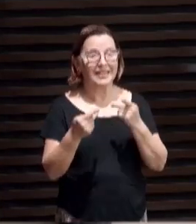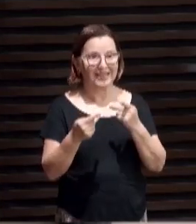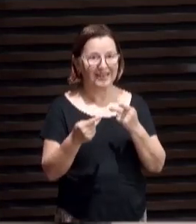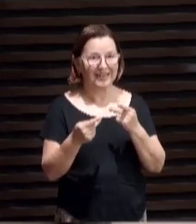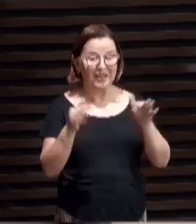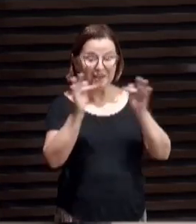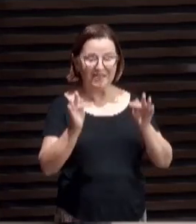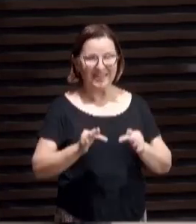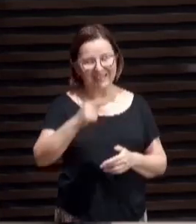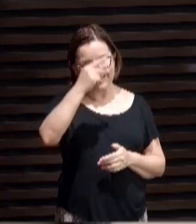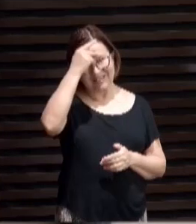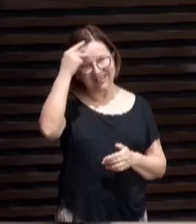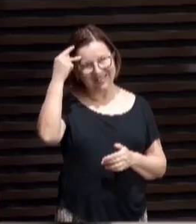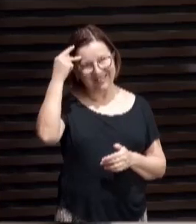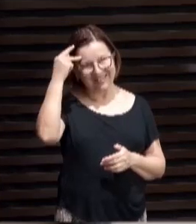Bem-aventurado, feliz é o quê?